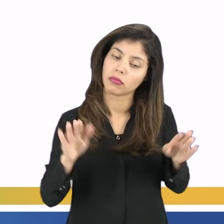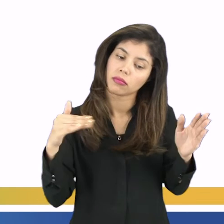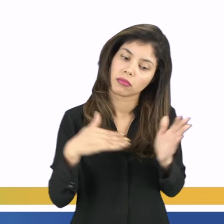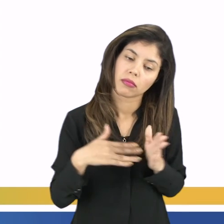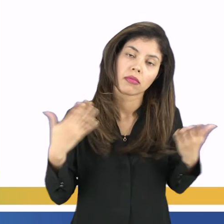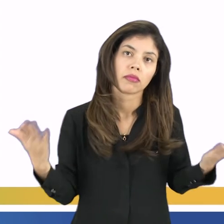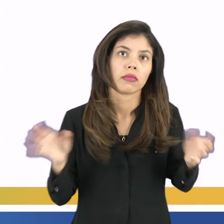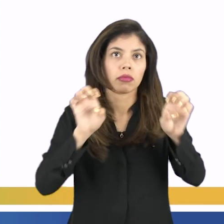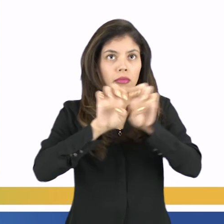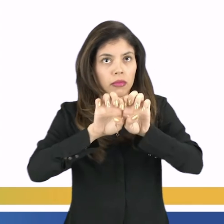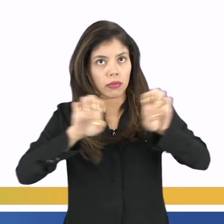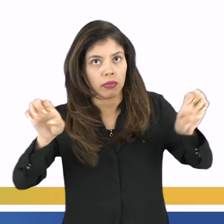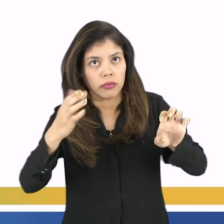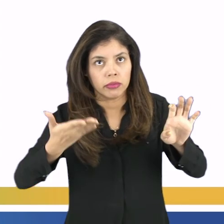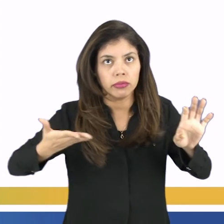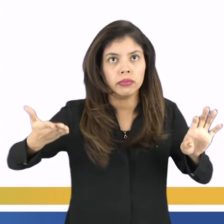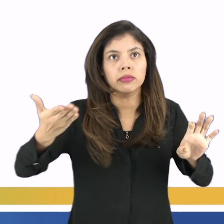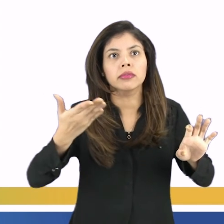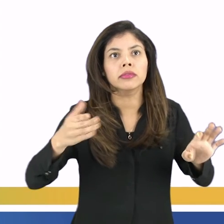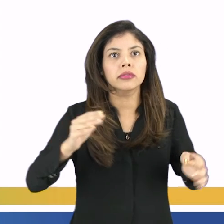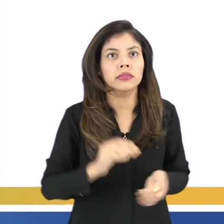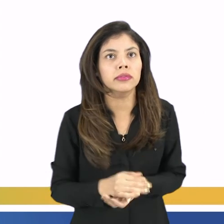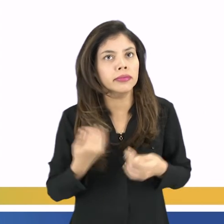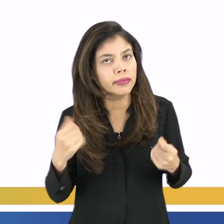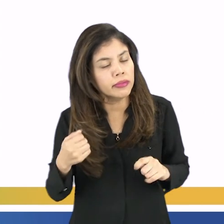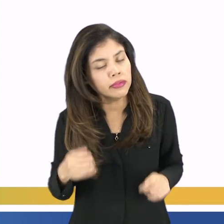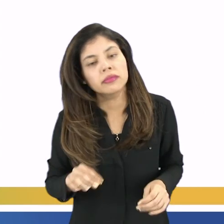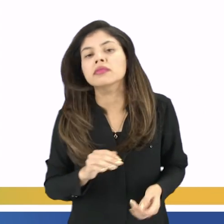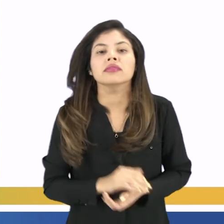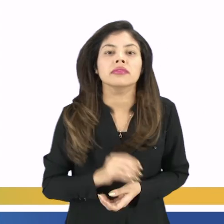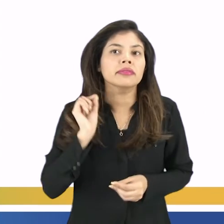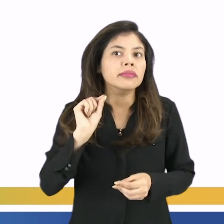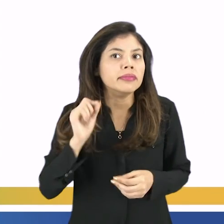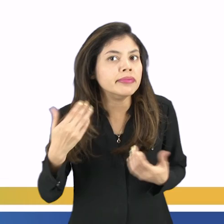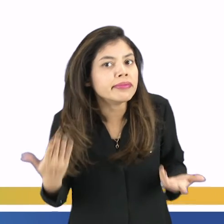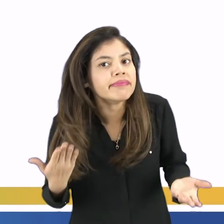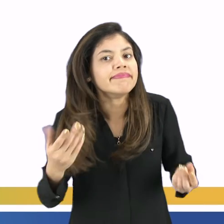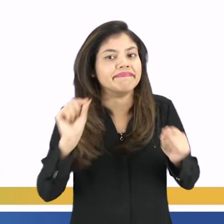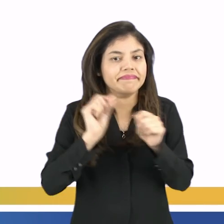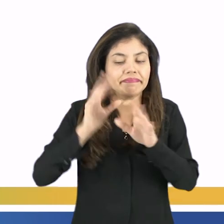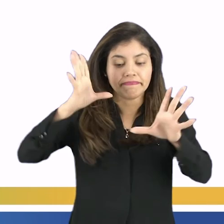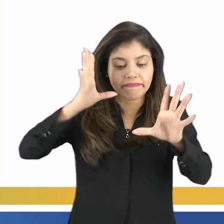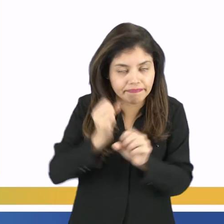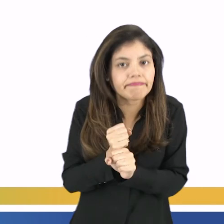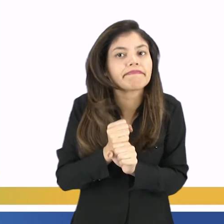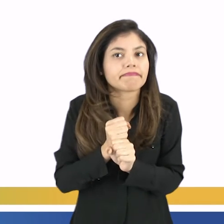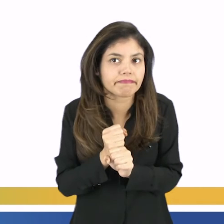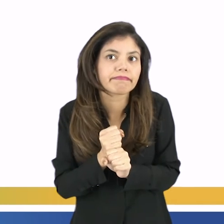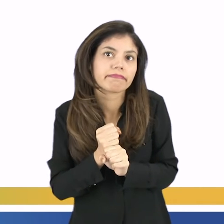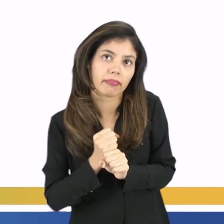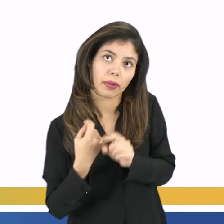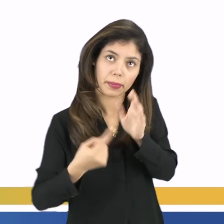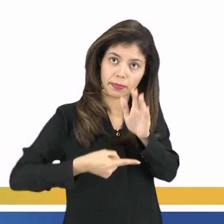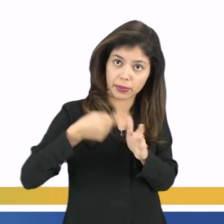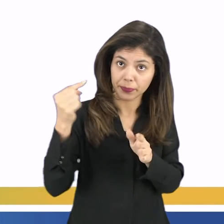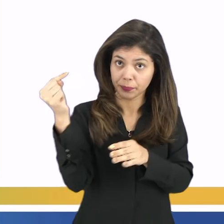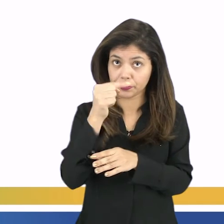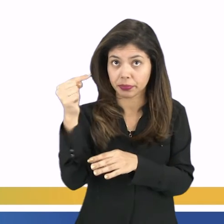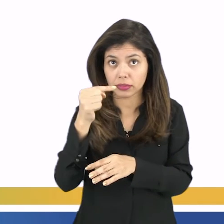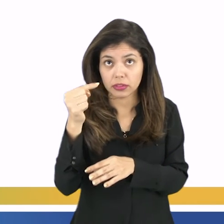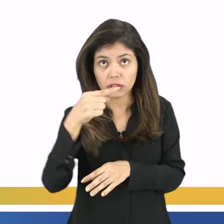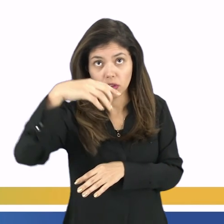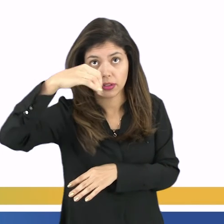então, pessoal, à nossa equação padrão desejada. O que nós fizemos com o delta? Soma. Delta H da primeira equação,